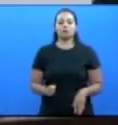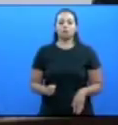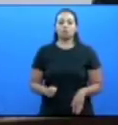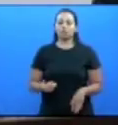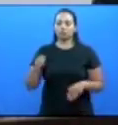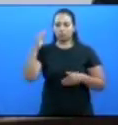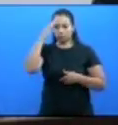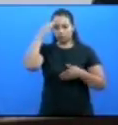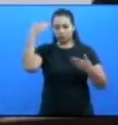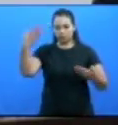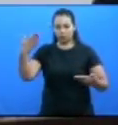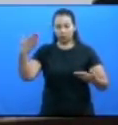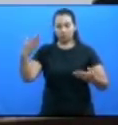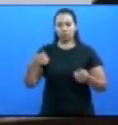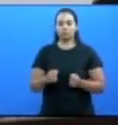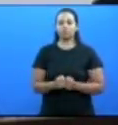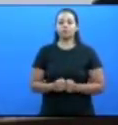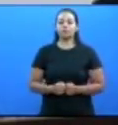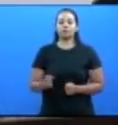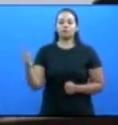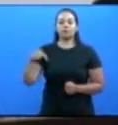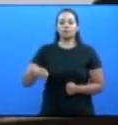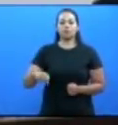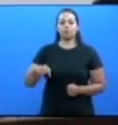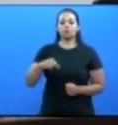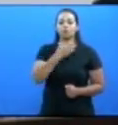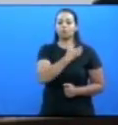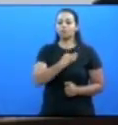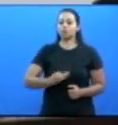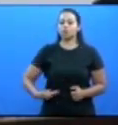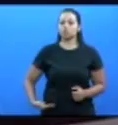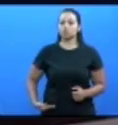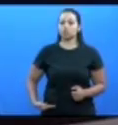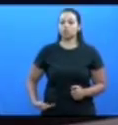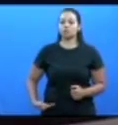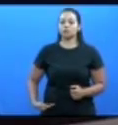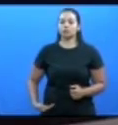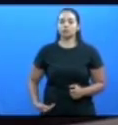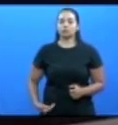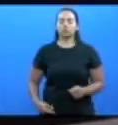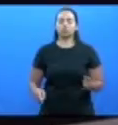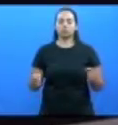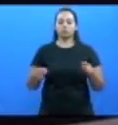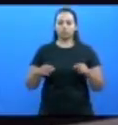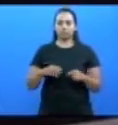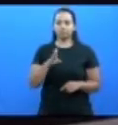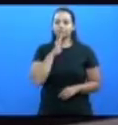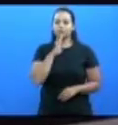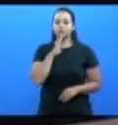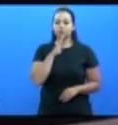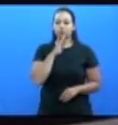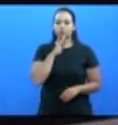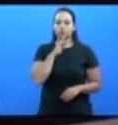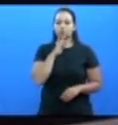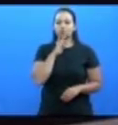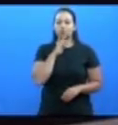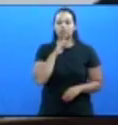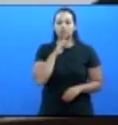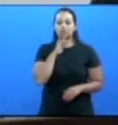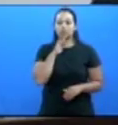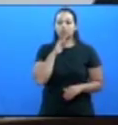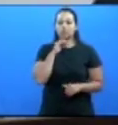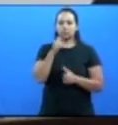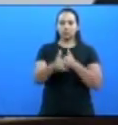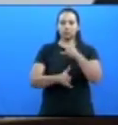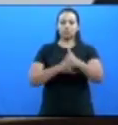Itajaí, Santa Catarina, que esteve aqui para conhecer o sistema de informatização do nosso Legislativo.